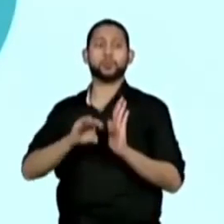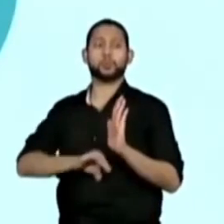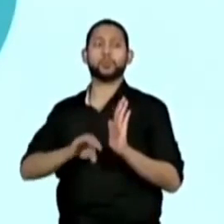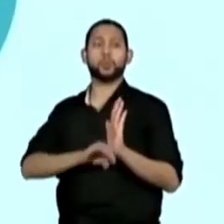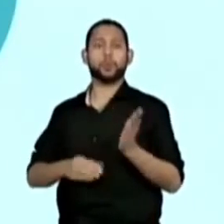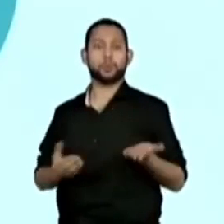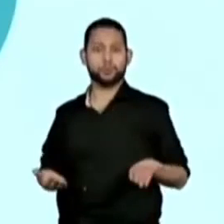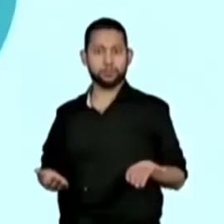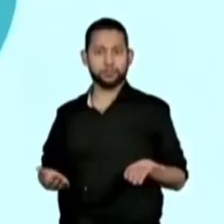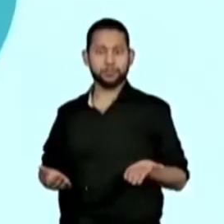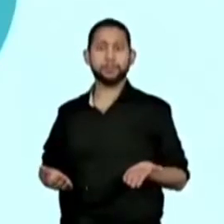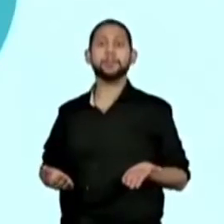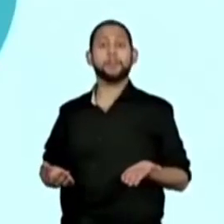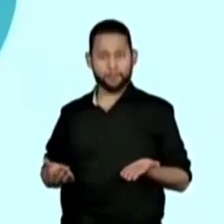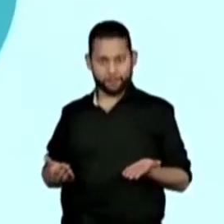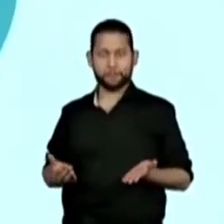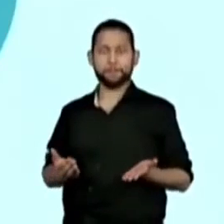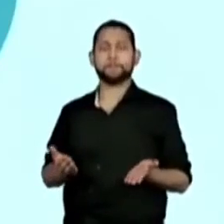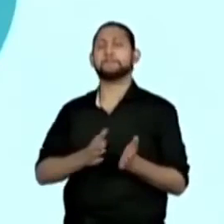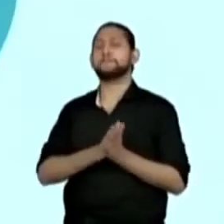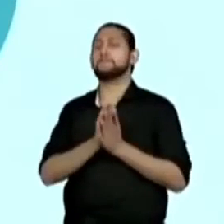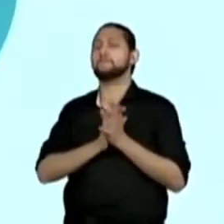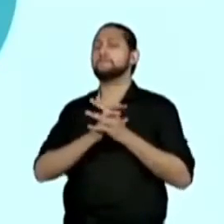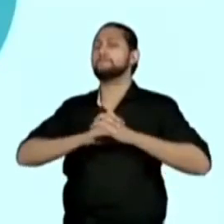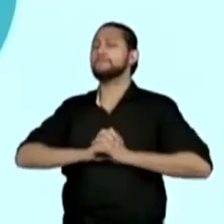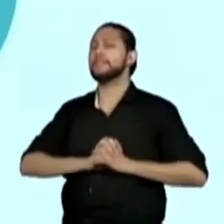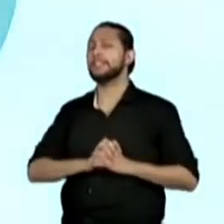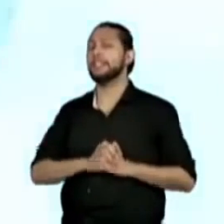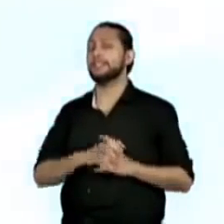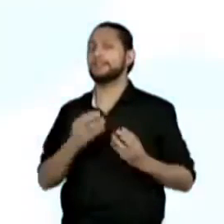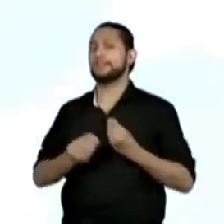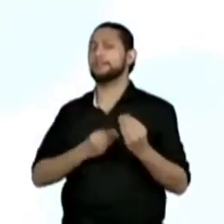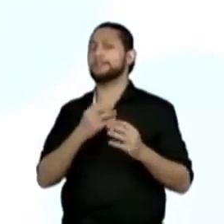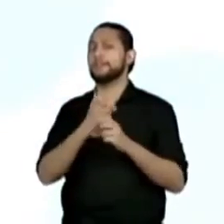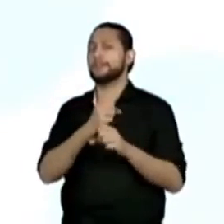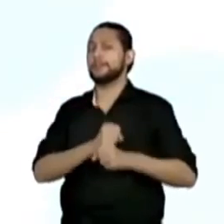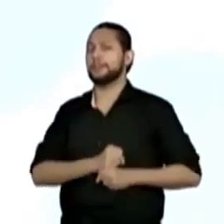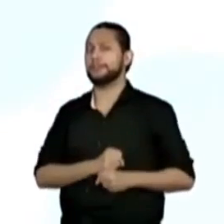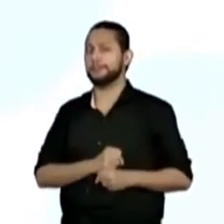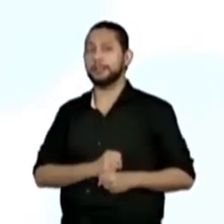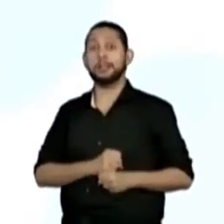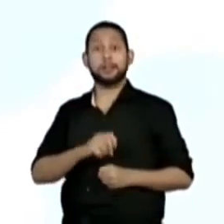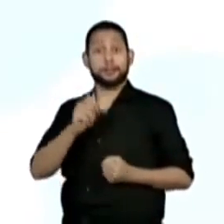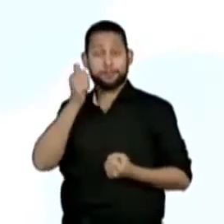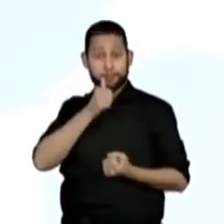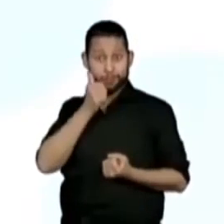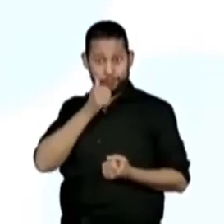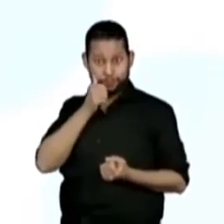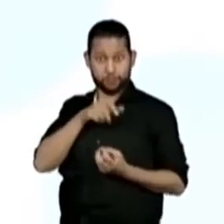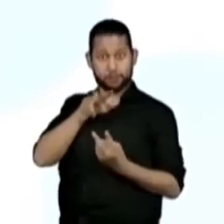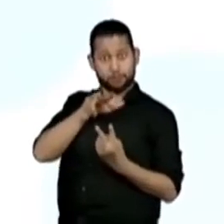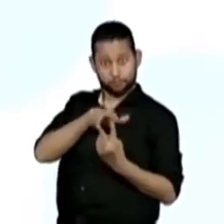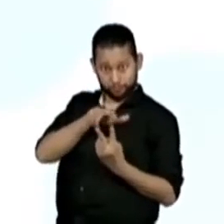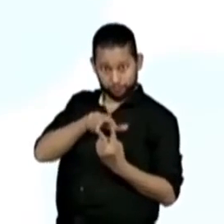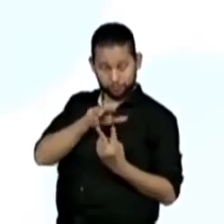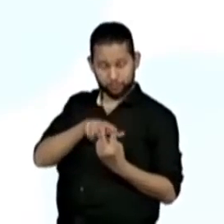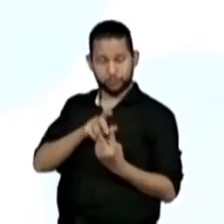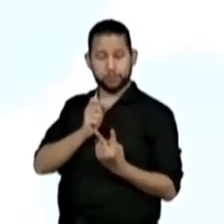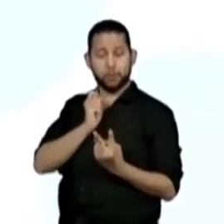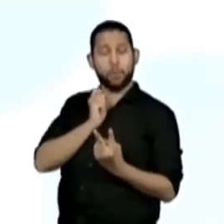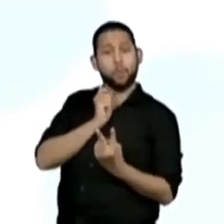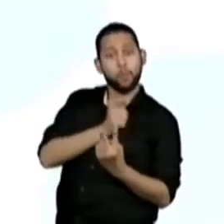Fabiana teria 25% de desconto a ajude Fabiana a calcular o valor do